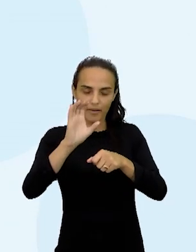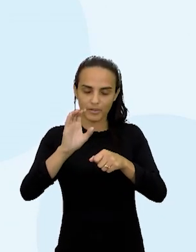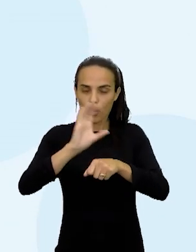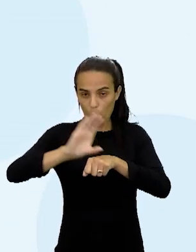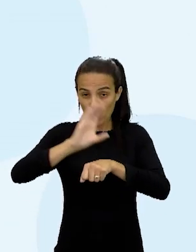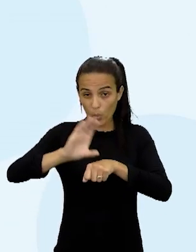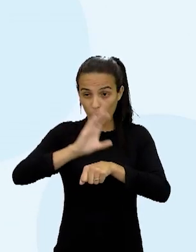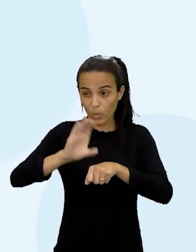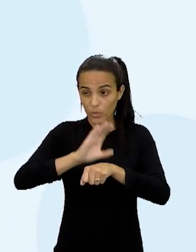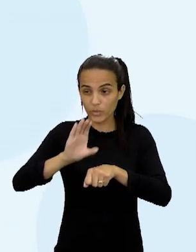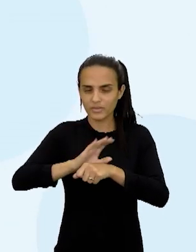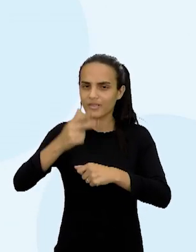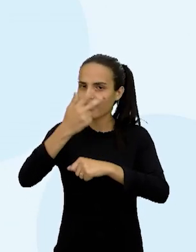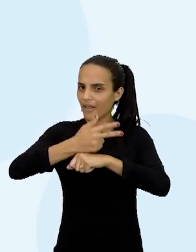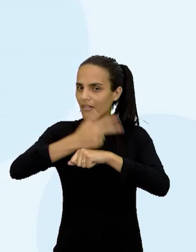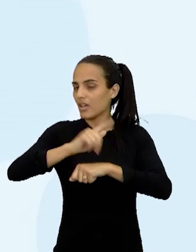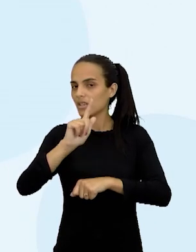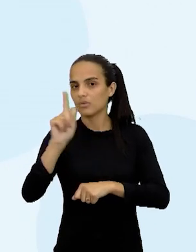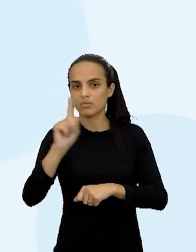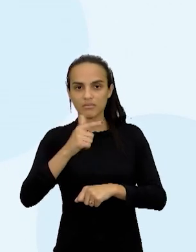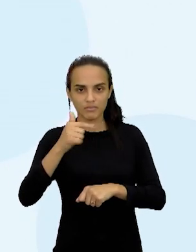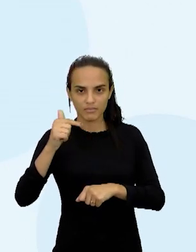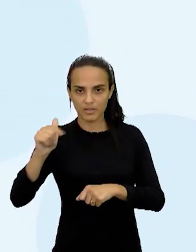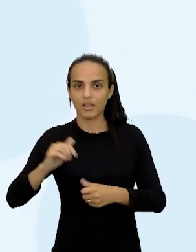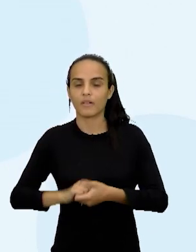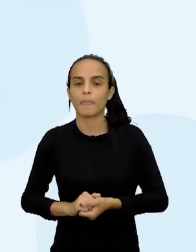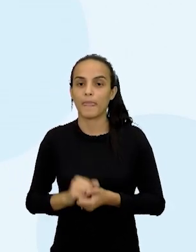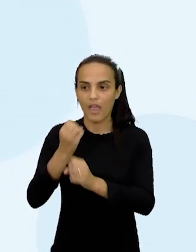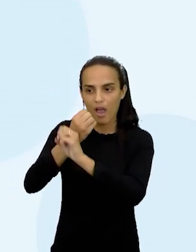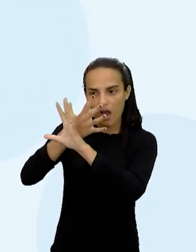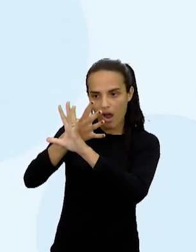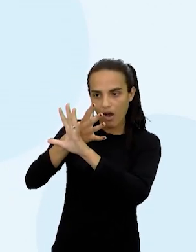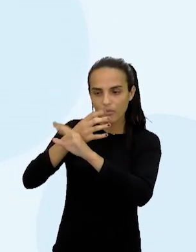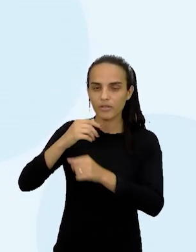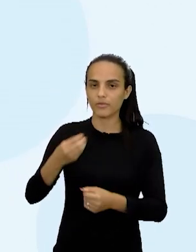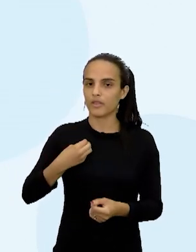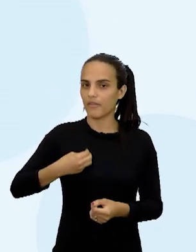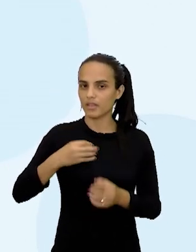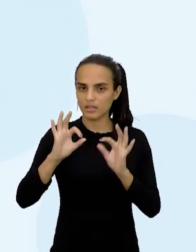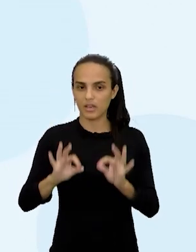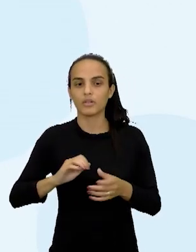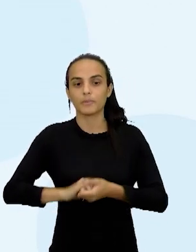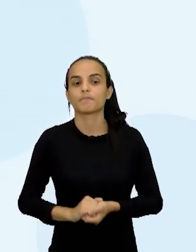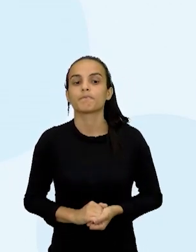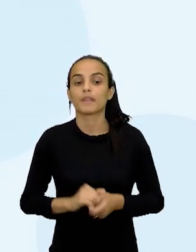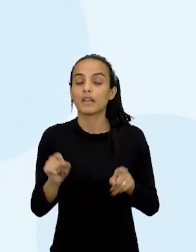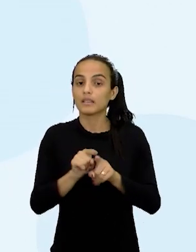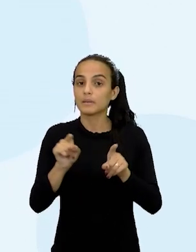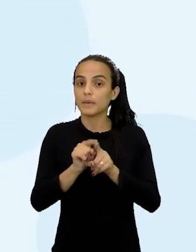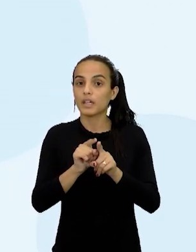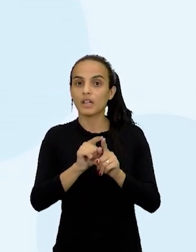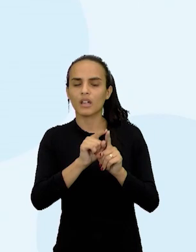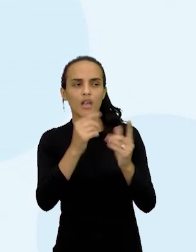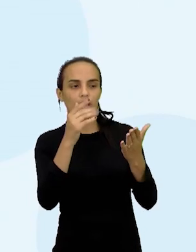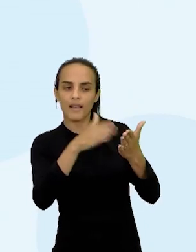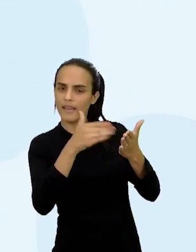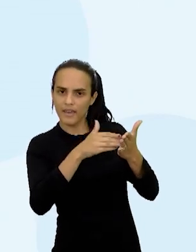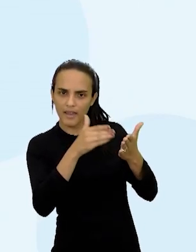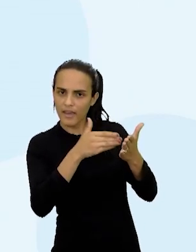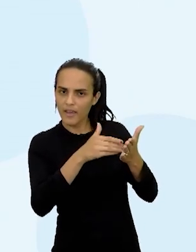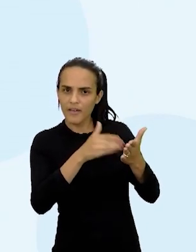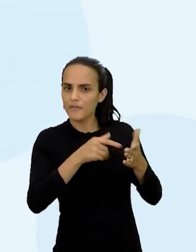assiste. Então aquela aula também, né, ela tem direitos autorais. Obras escritas, tá? E podem